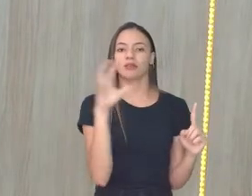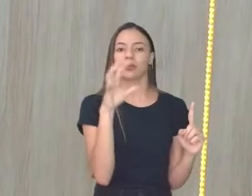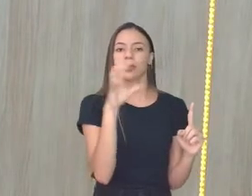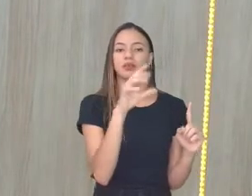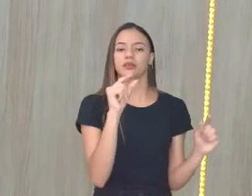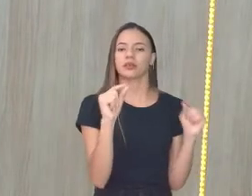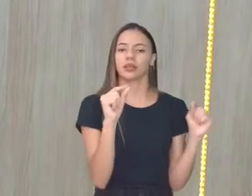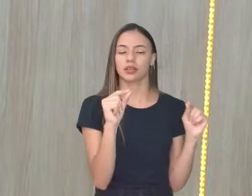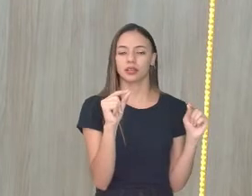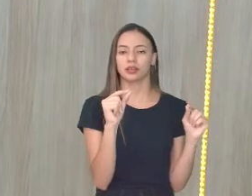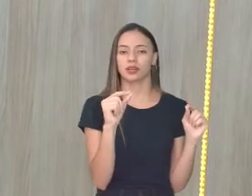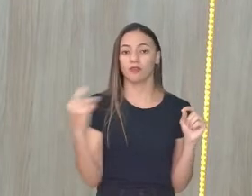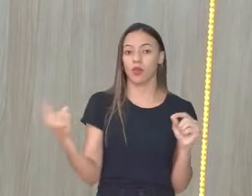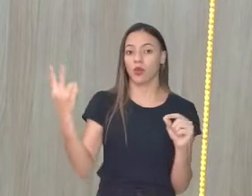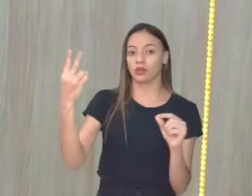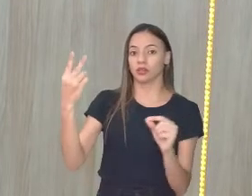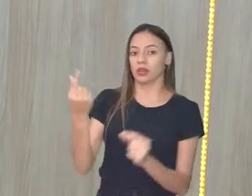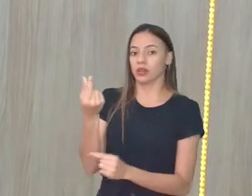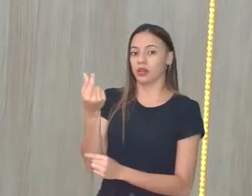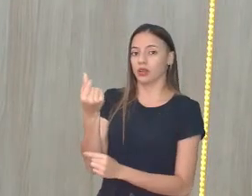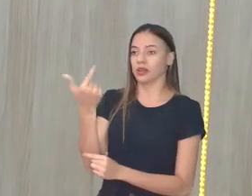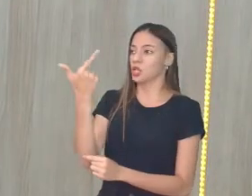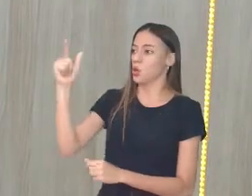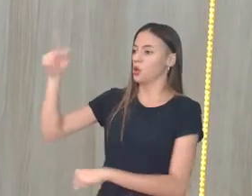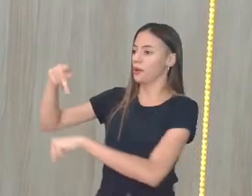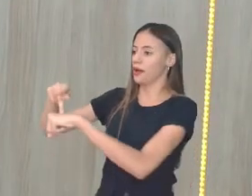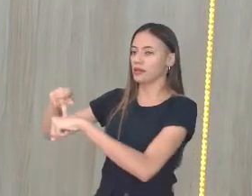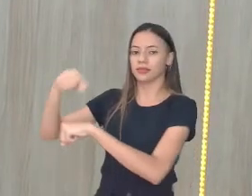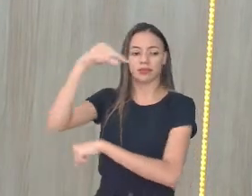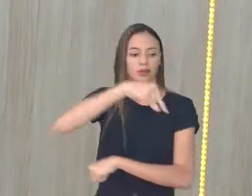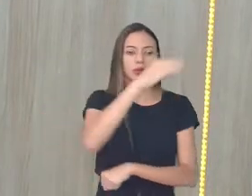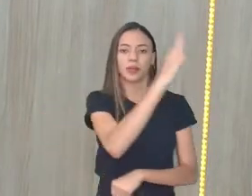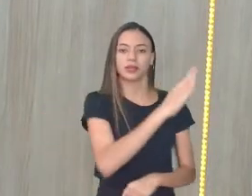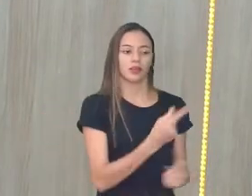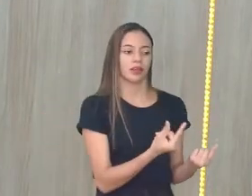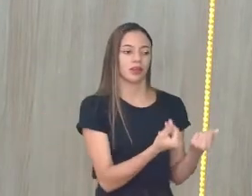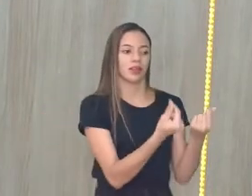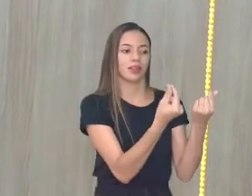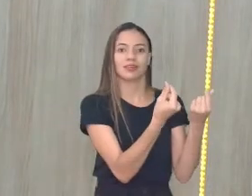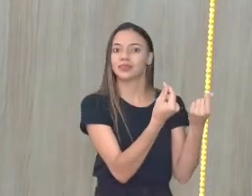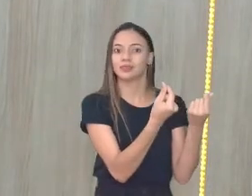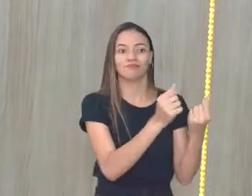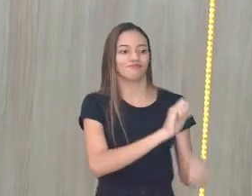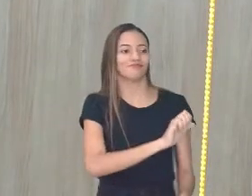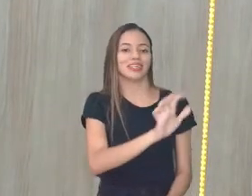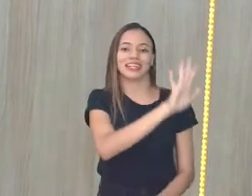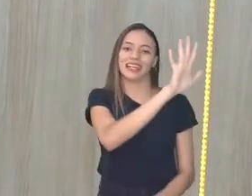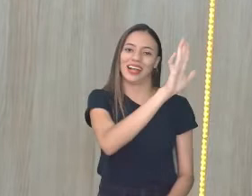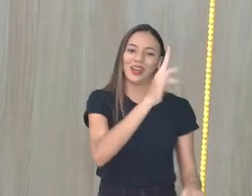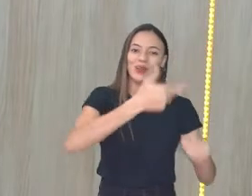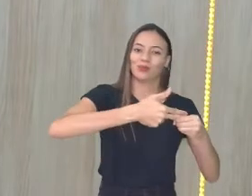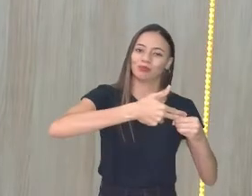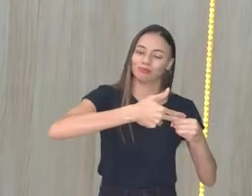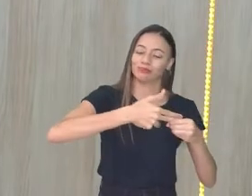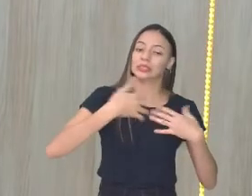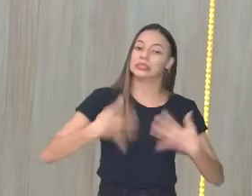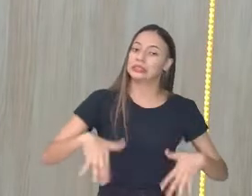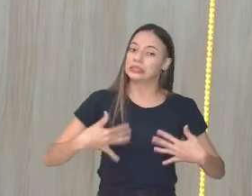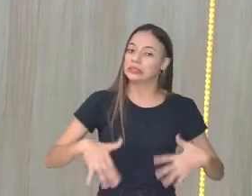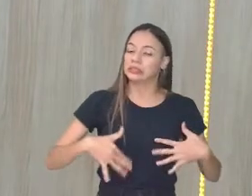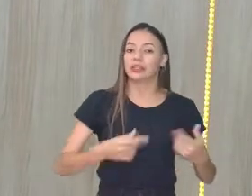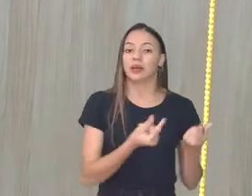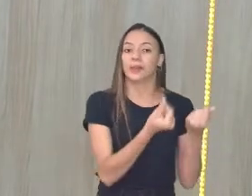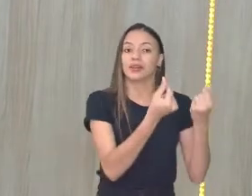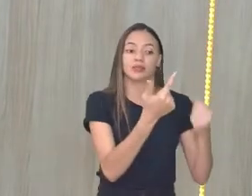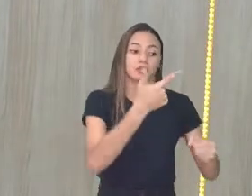moeda estrangeira com o aumento dos preços, né, do combustível. Então, os preços do